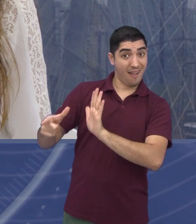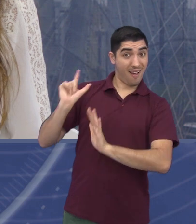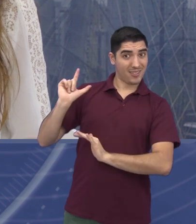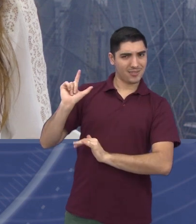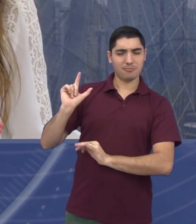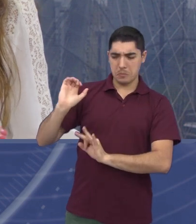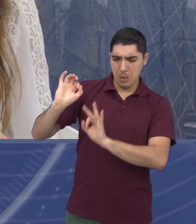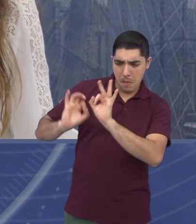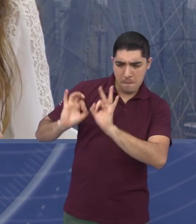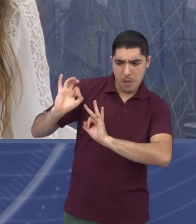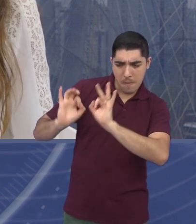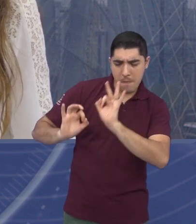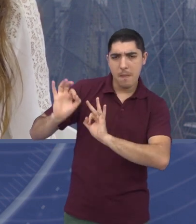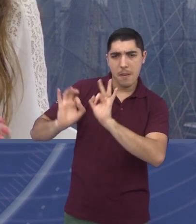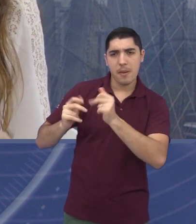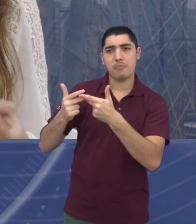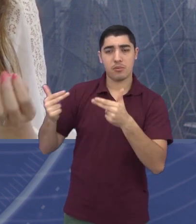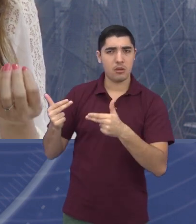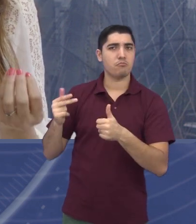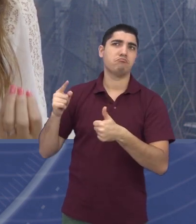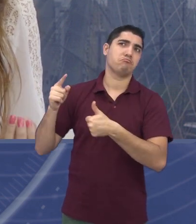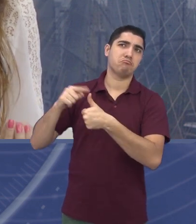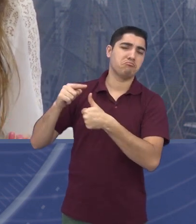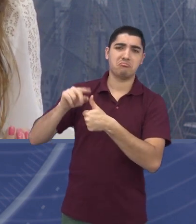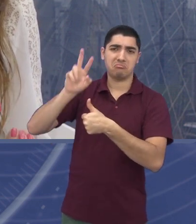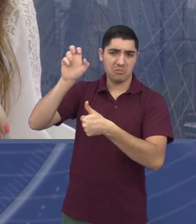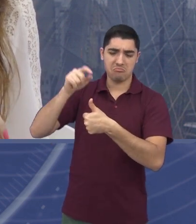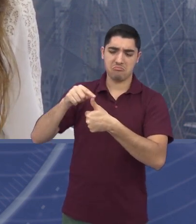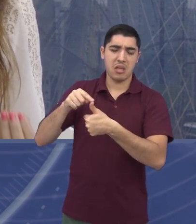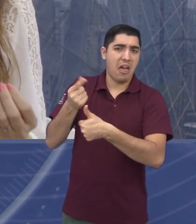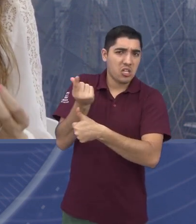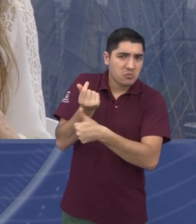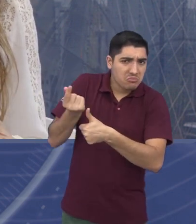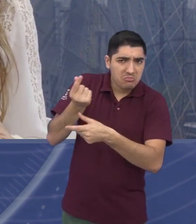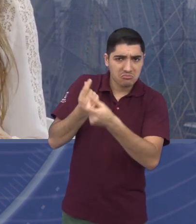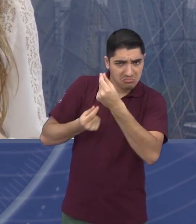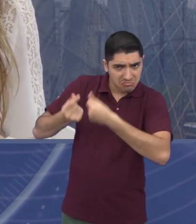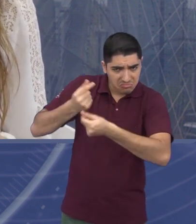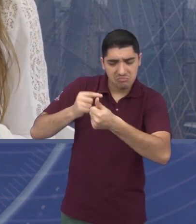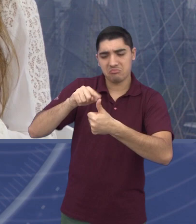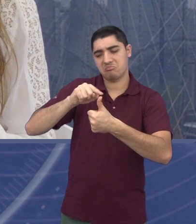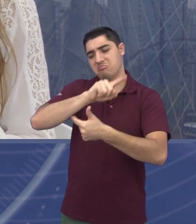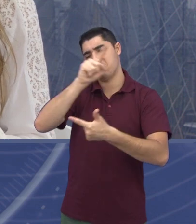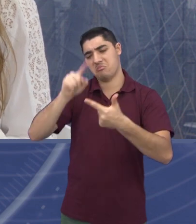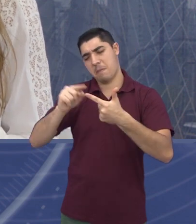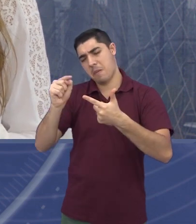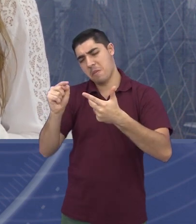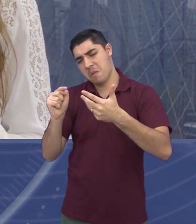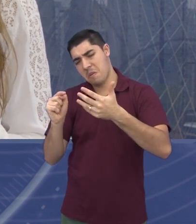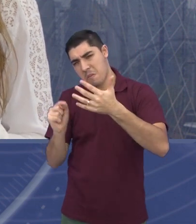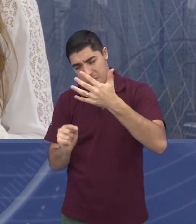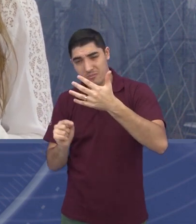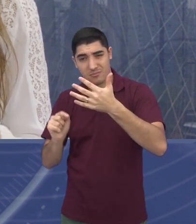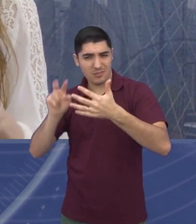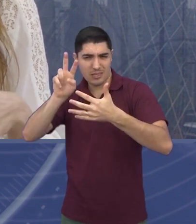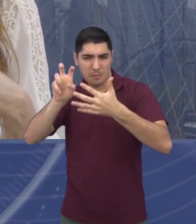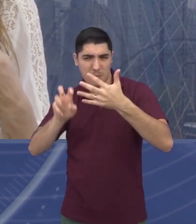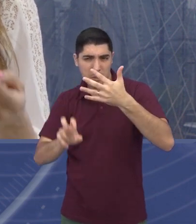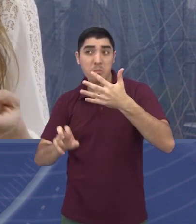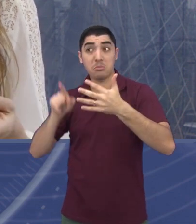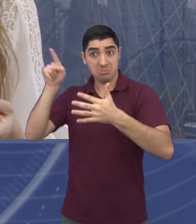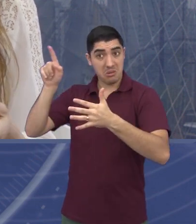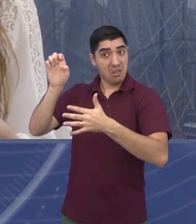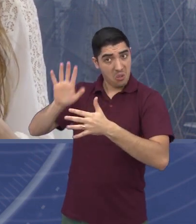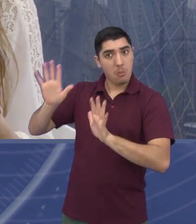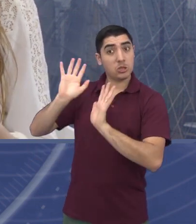antecedência, tanto em relação a aspectos financeiros, econômicos, porém,